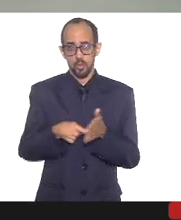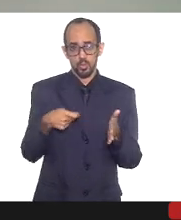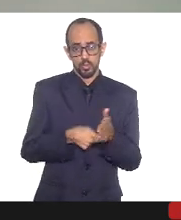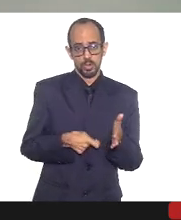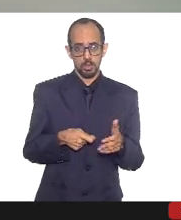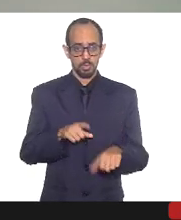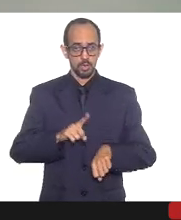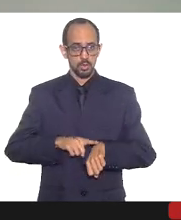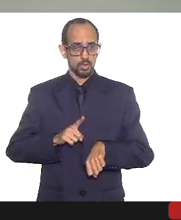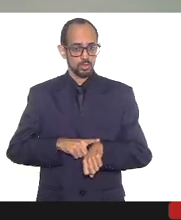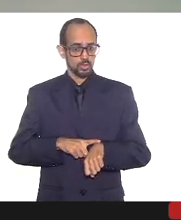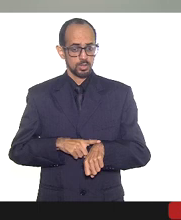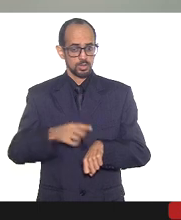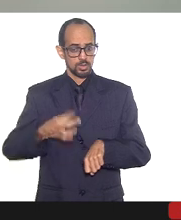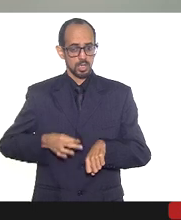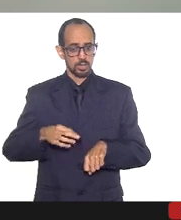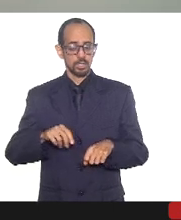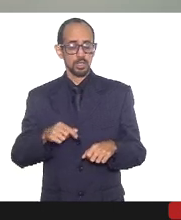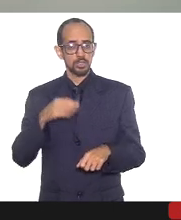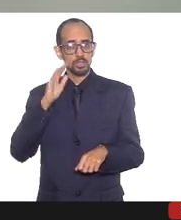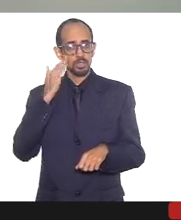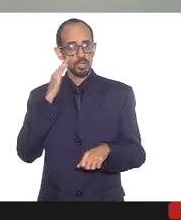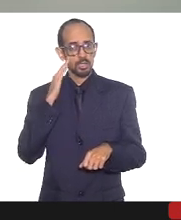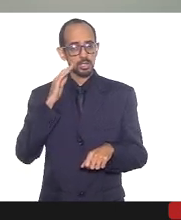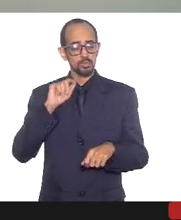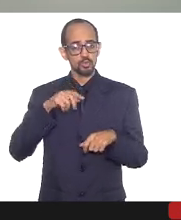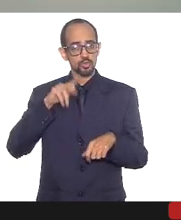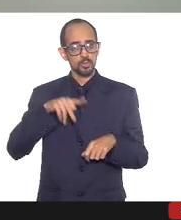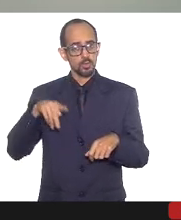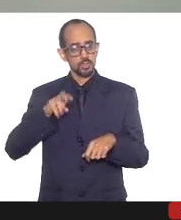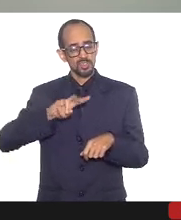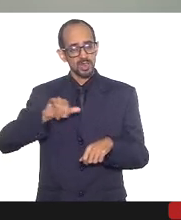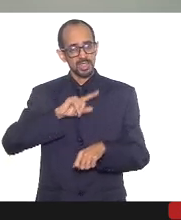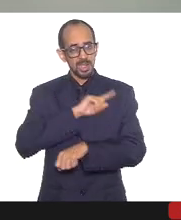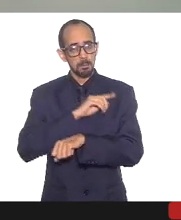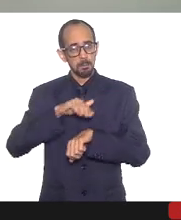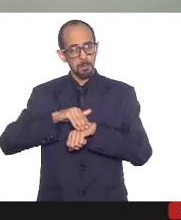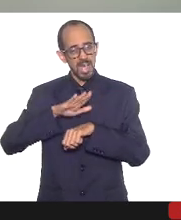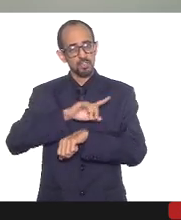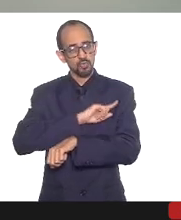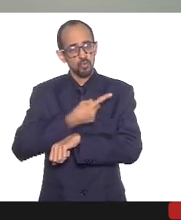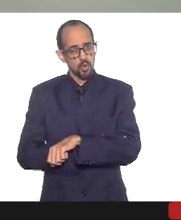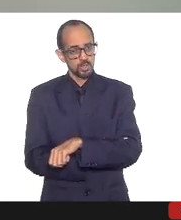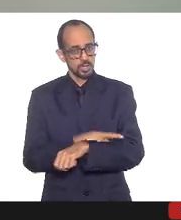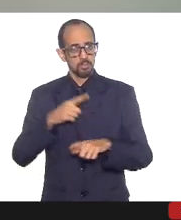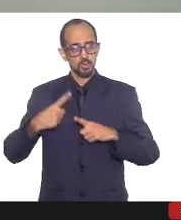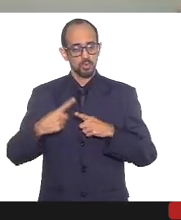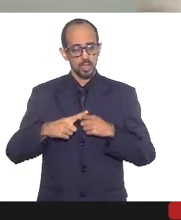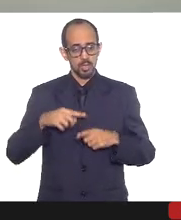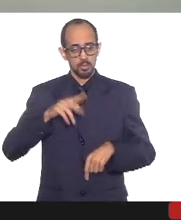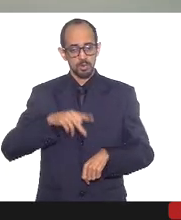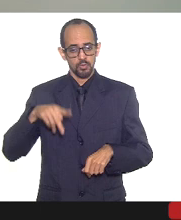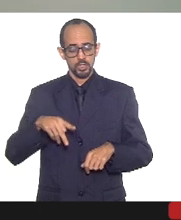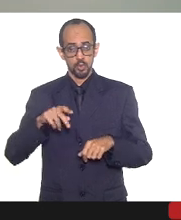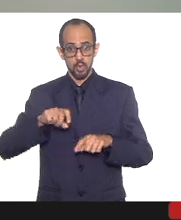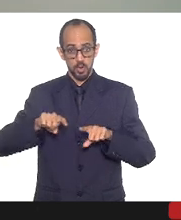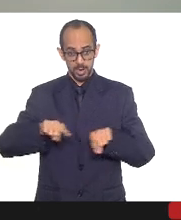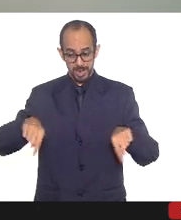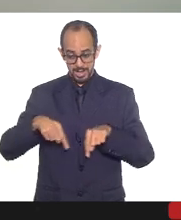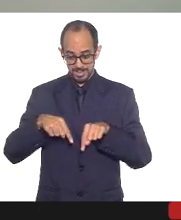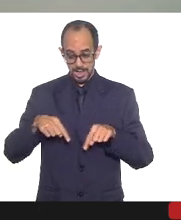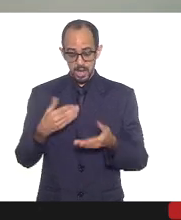que a migração vai ajudar os professores a ter mais força, mais debate, porque professor em sala de aula ele tem